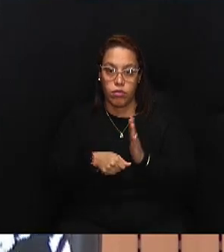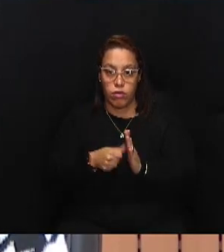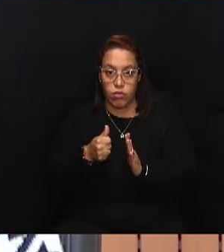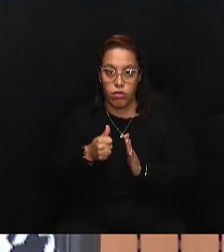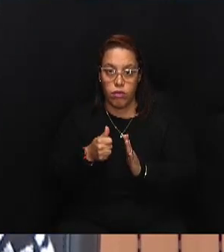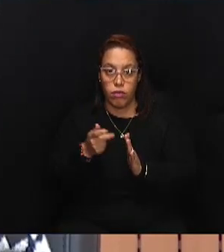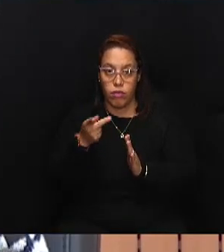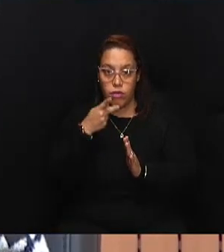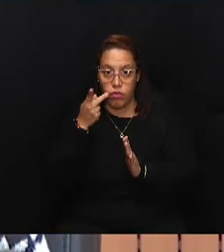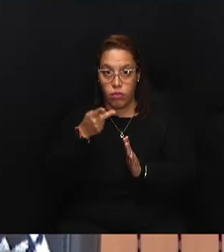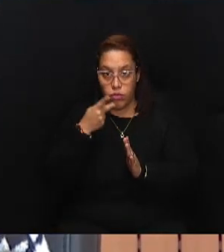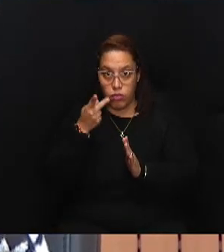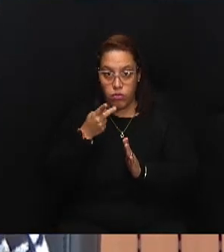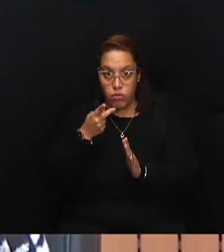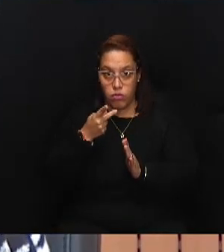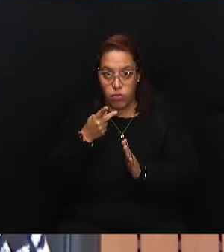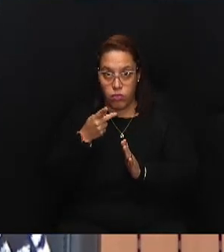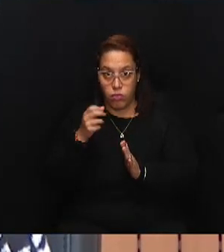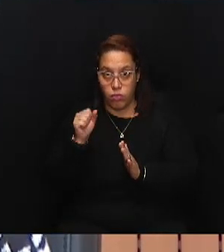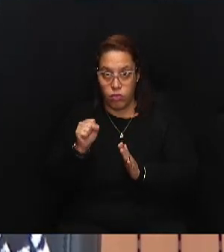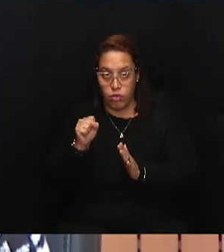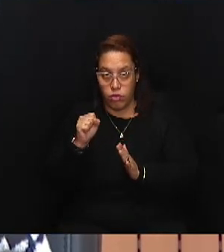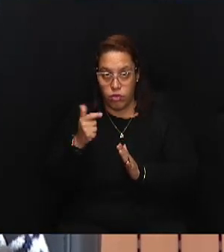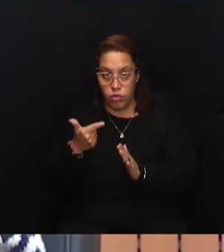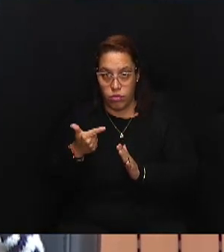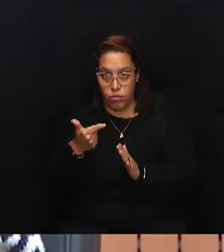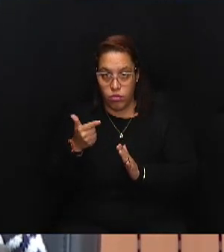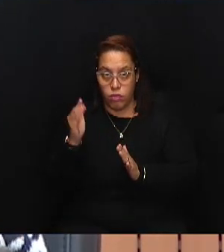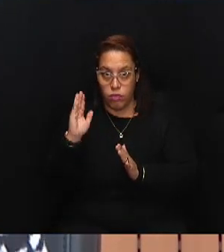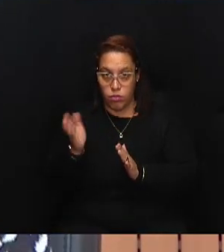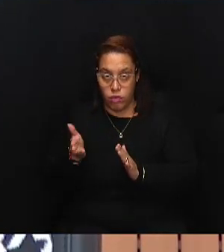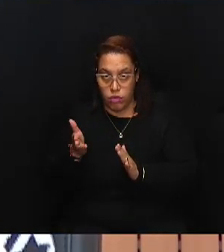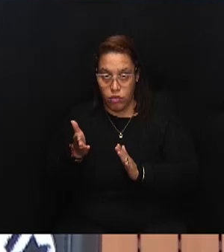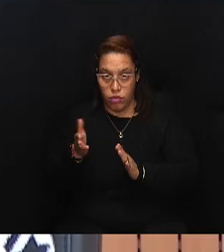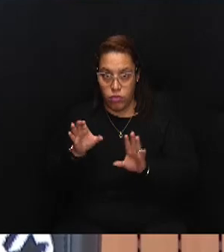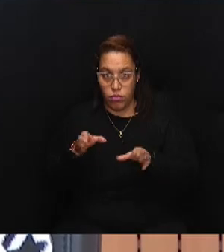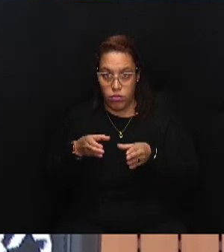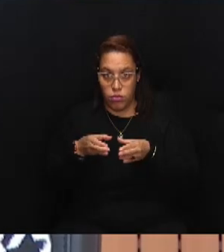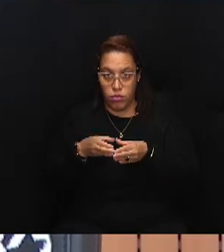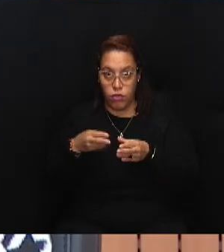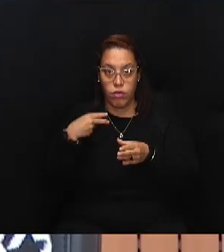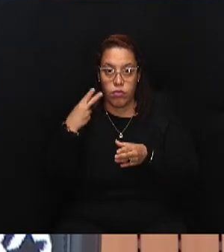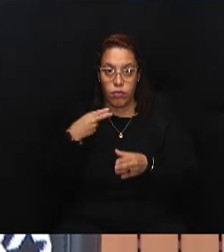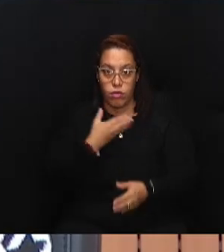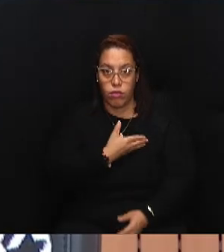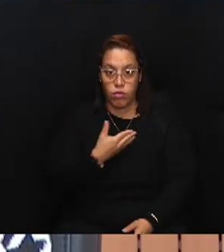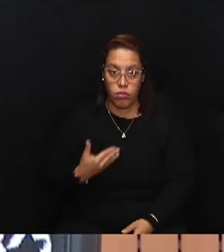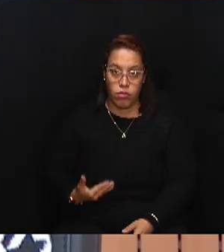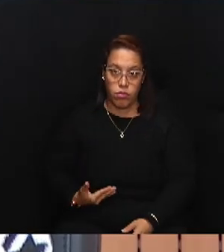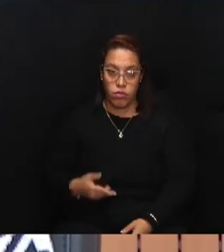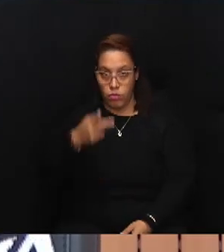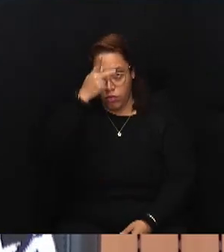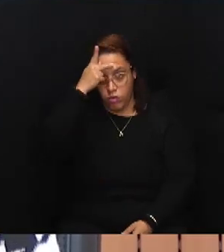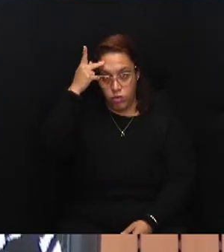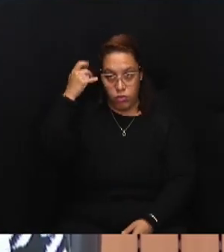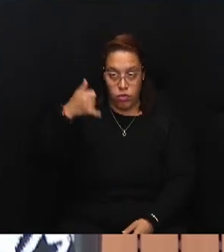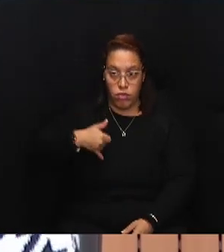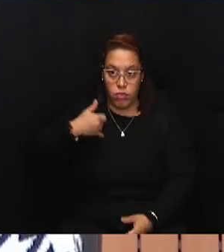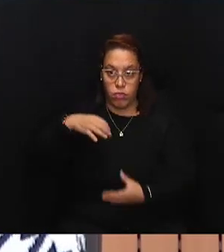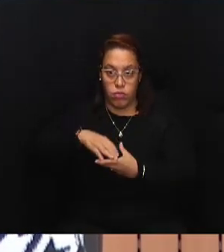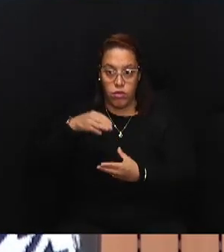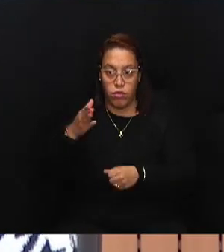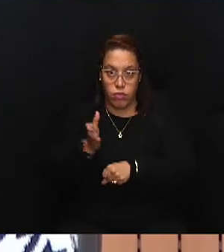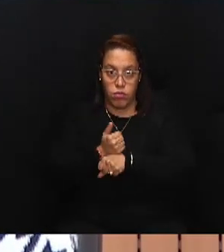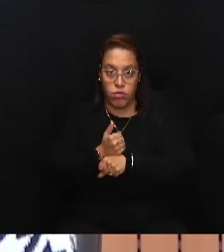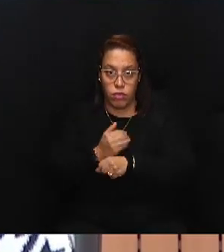gente fala. Em 82 já havia uma comissão de políticas públicas para a pessoa idosa, antes mesmo de